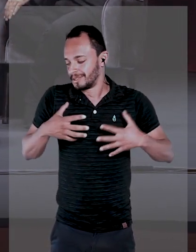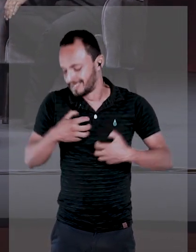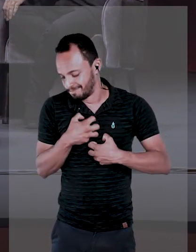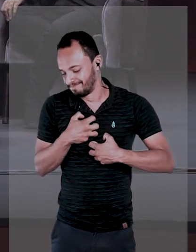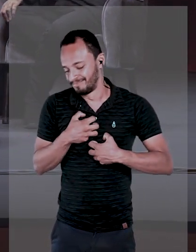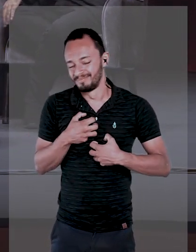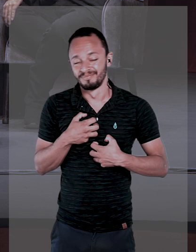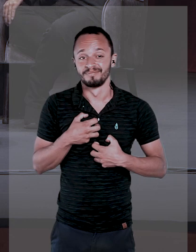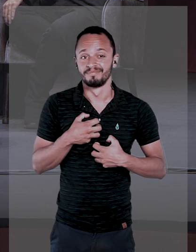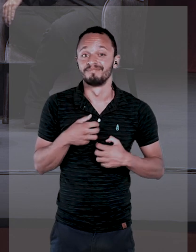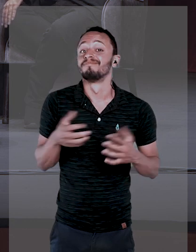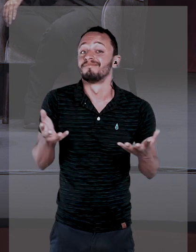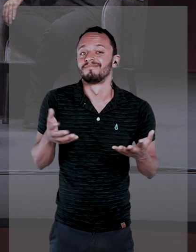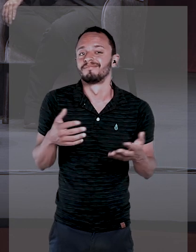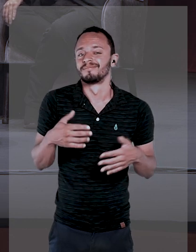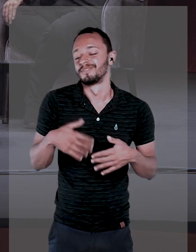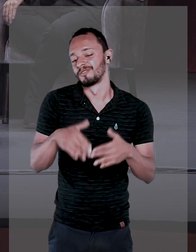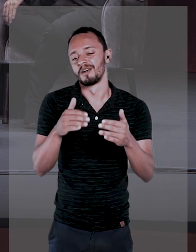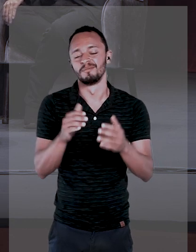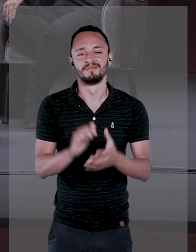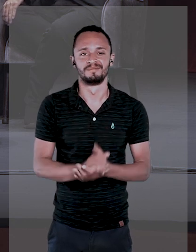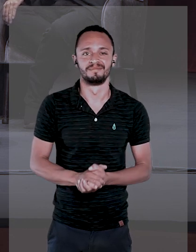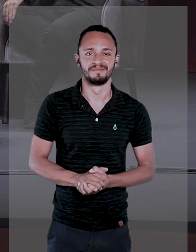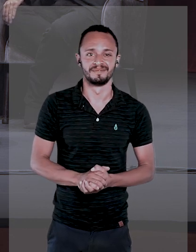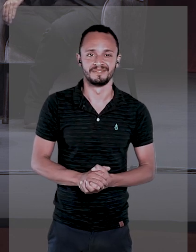Que sofrimento atroz.